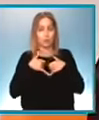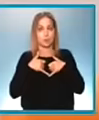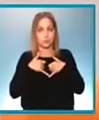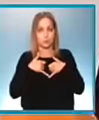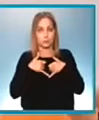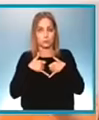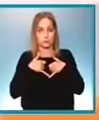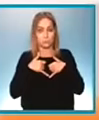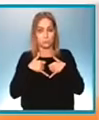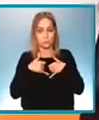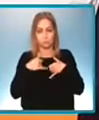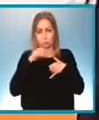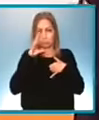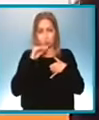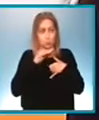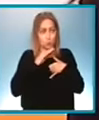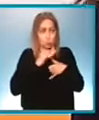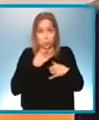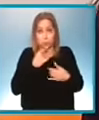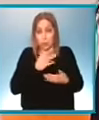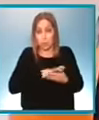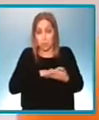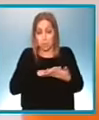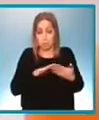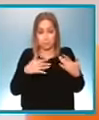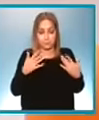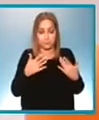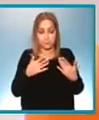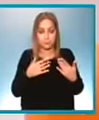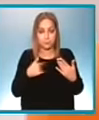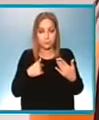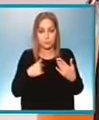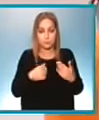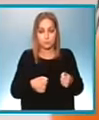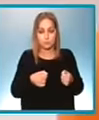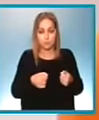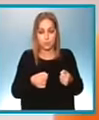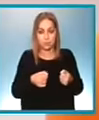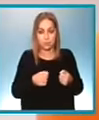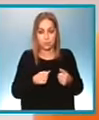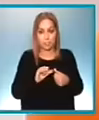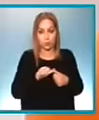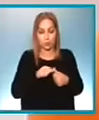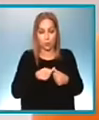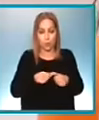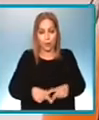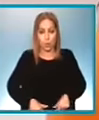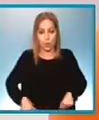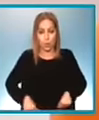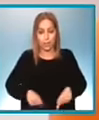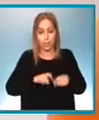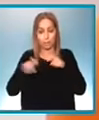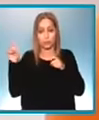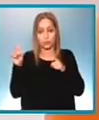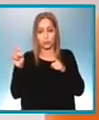não, eu não sabia nada, vamos embora, vamos, agarramos dois sacos com meias e fomos